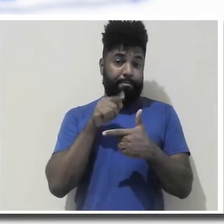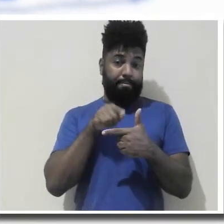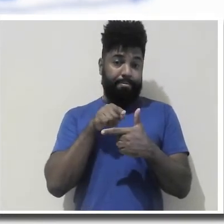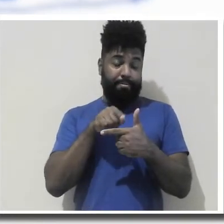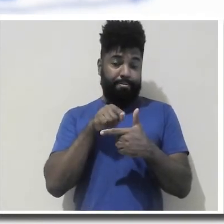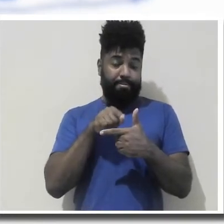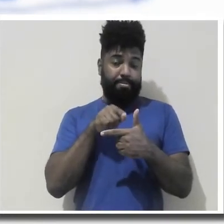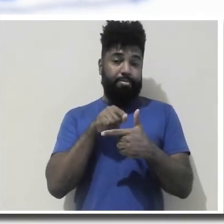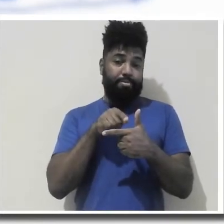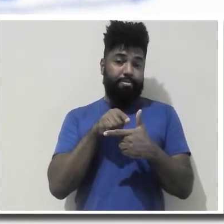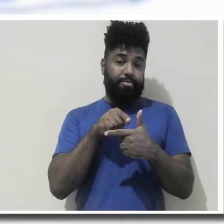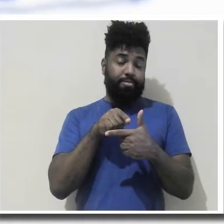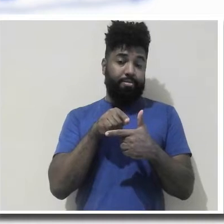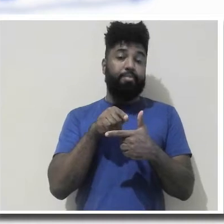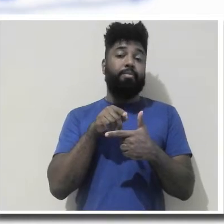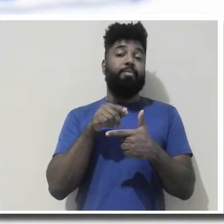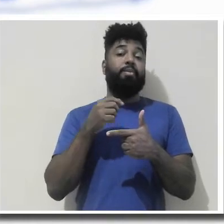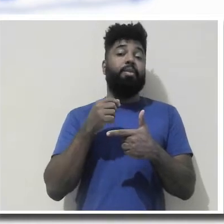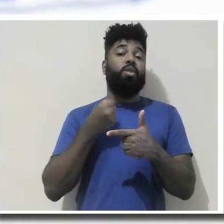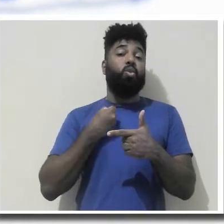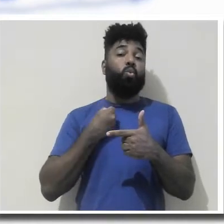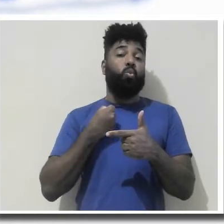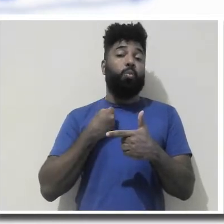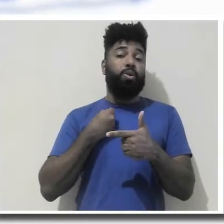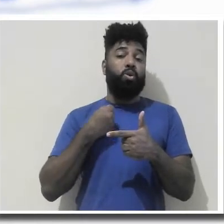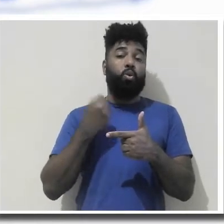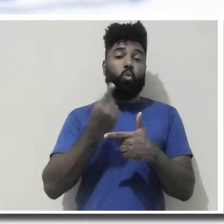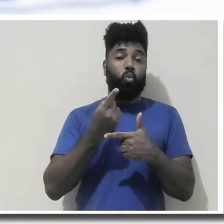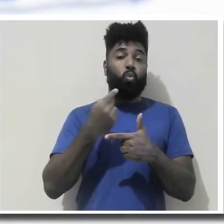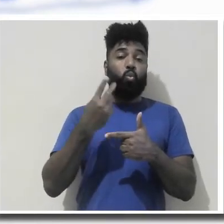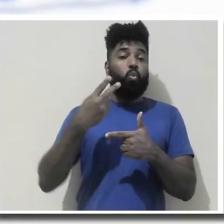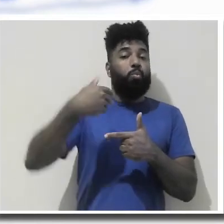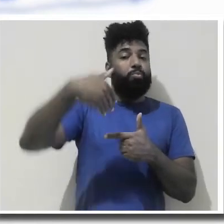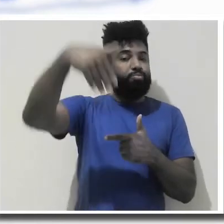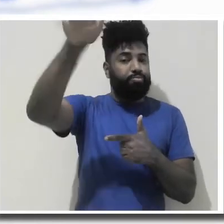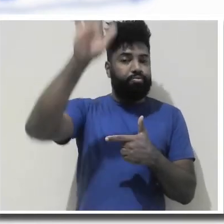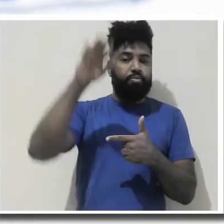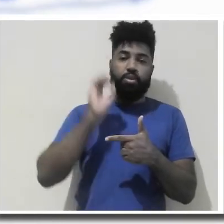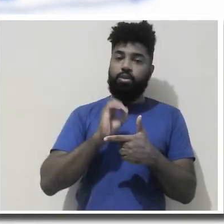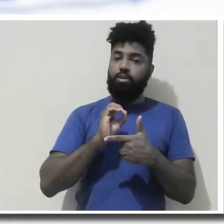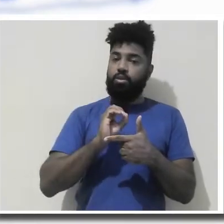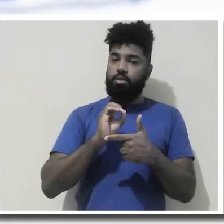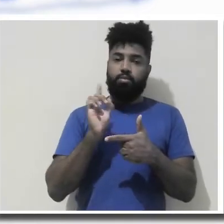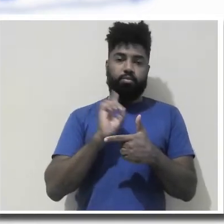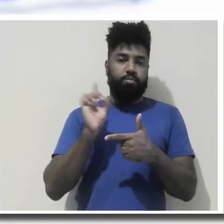ele tem que ser não nulo.